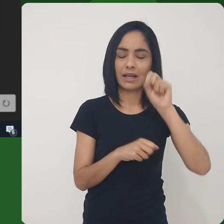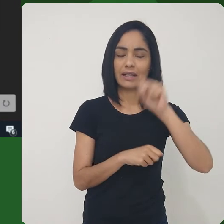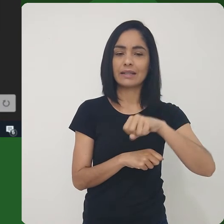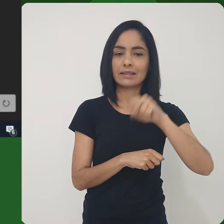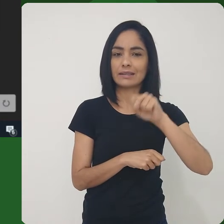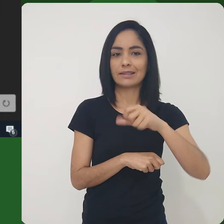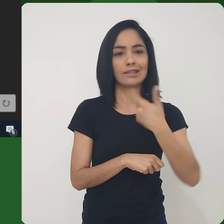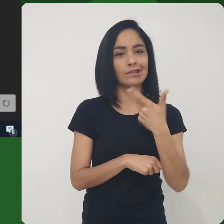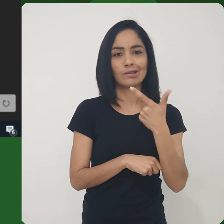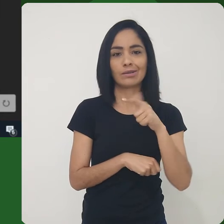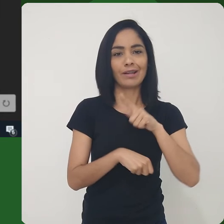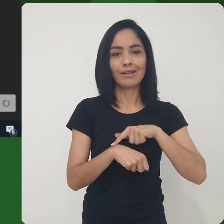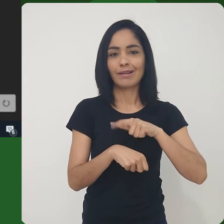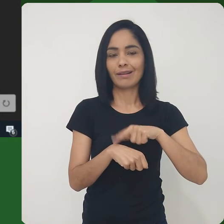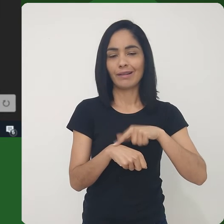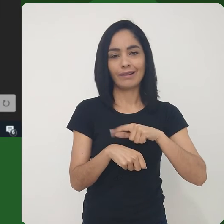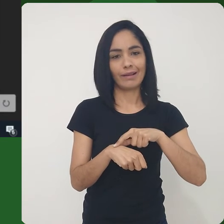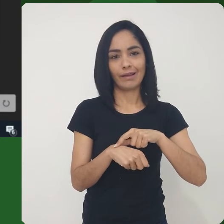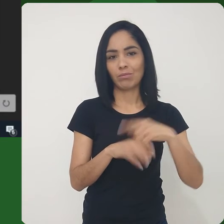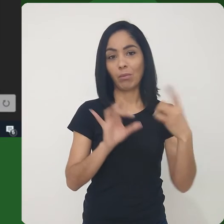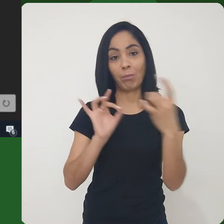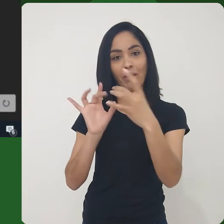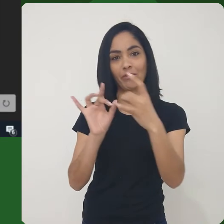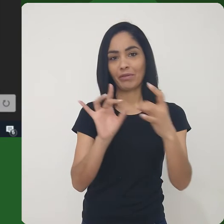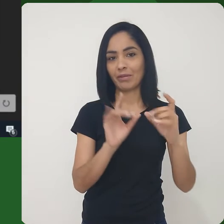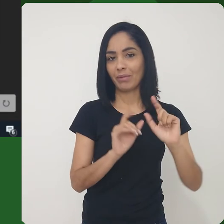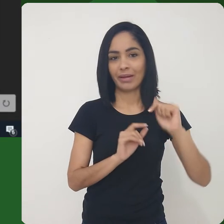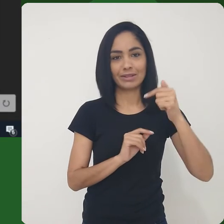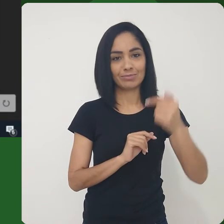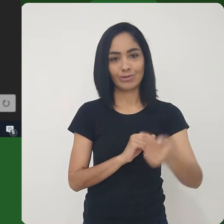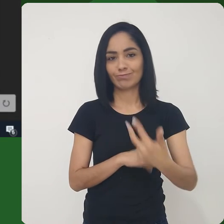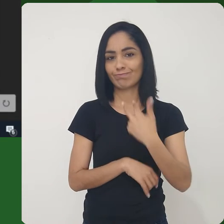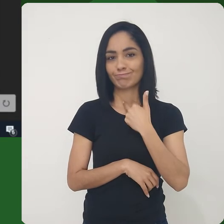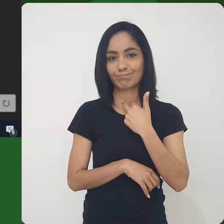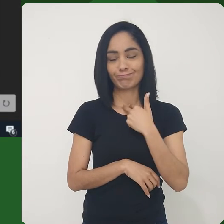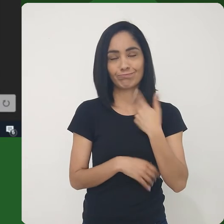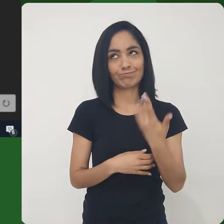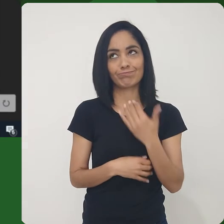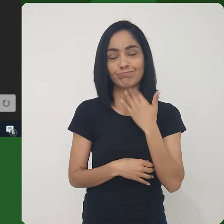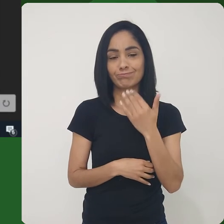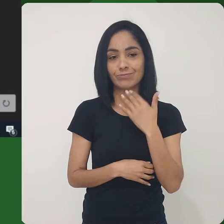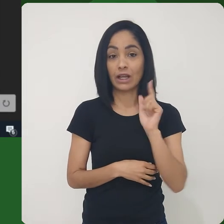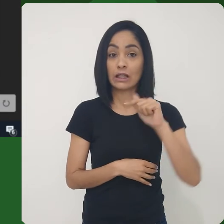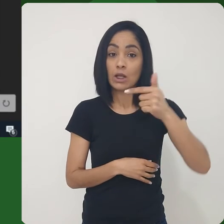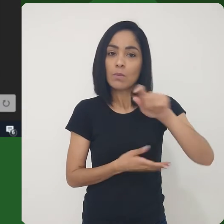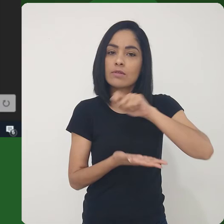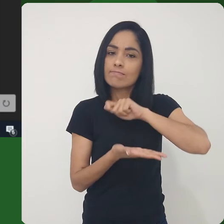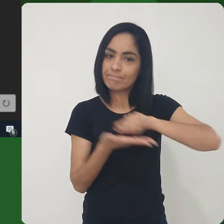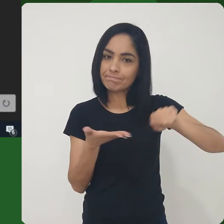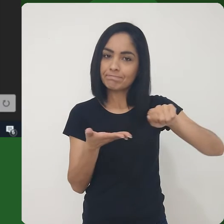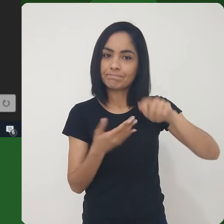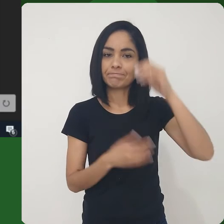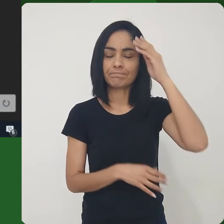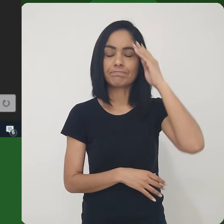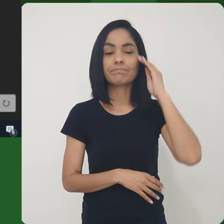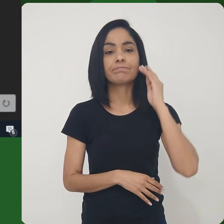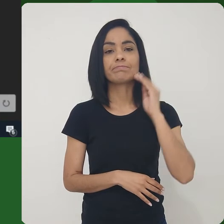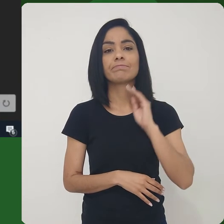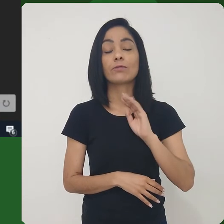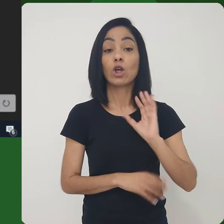durante a reunião mesmo, não há tempo para um feedback, né? E aí nós assinamos depois,